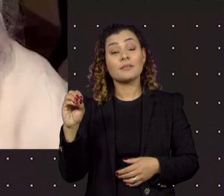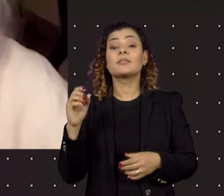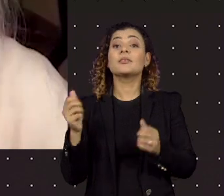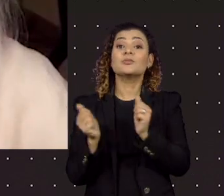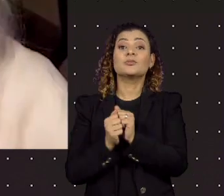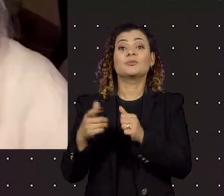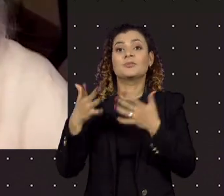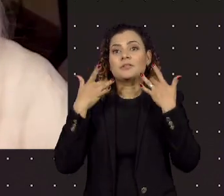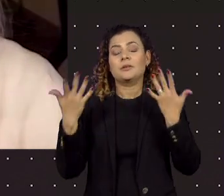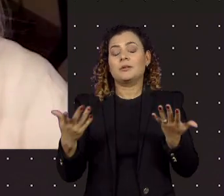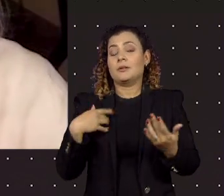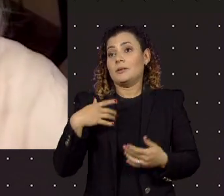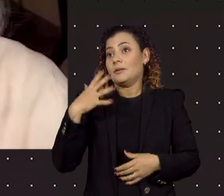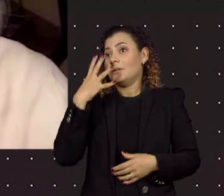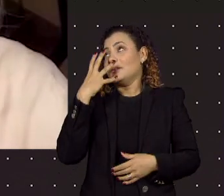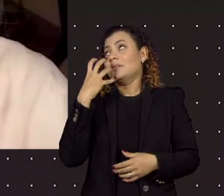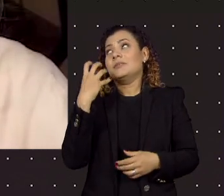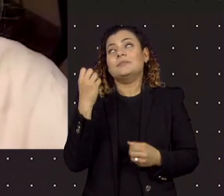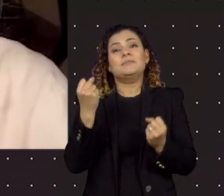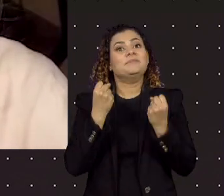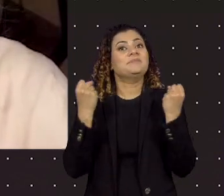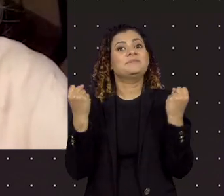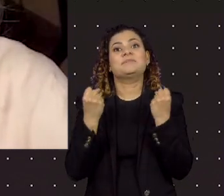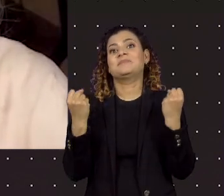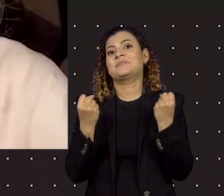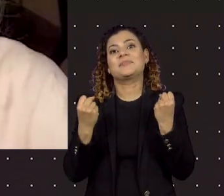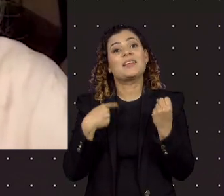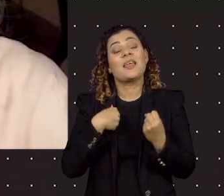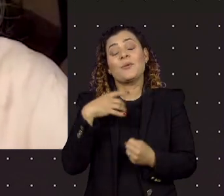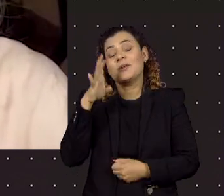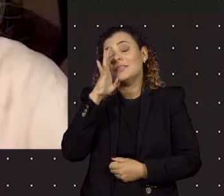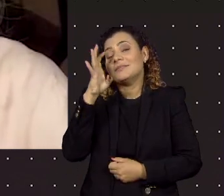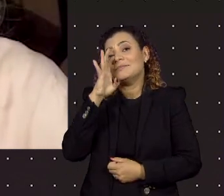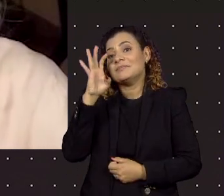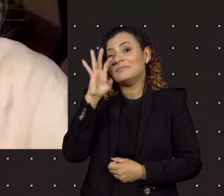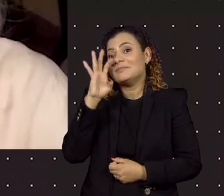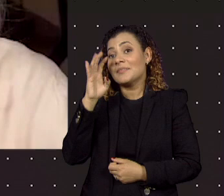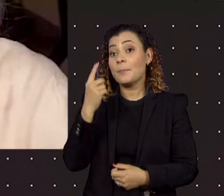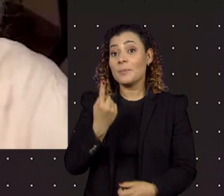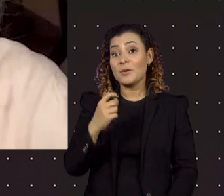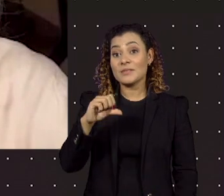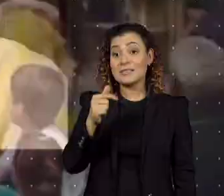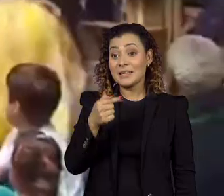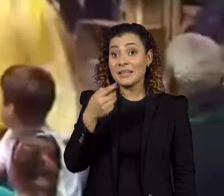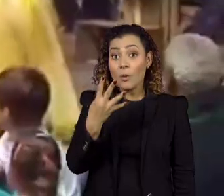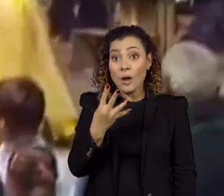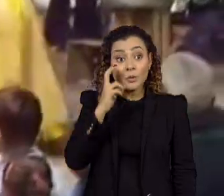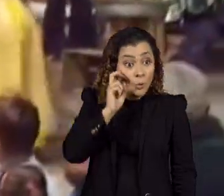tinha absolutamente ficado totalmente encantada em 74, né?